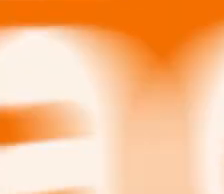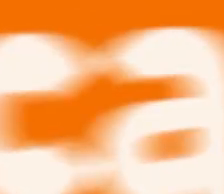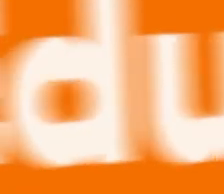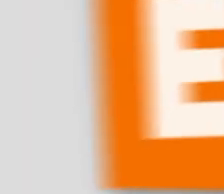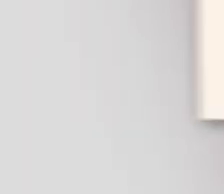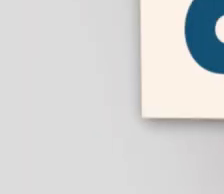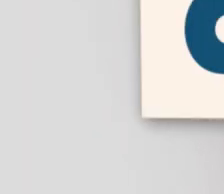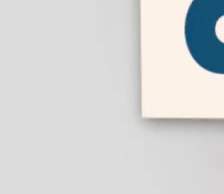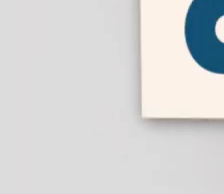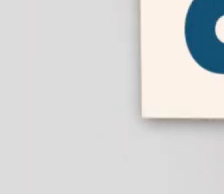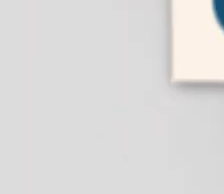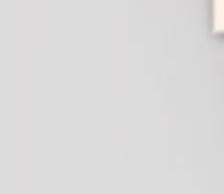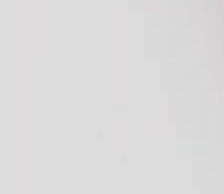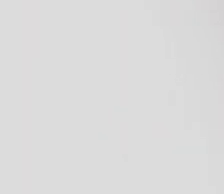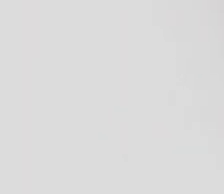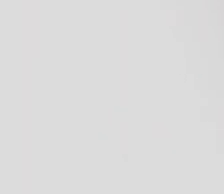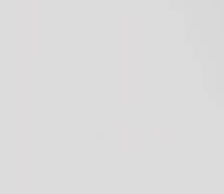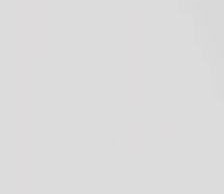Tchau,